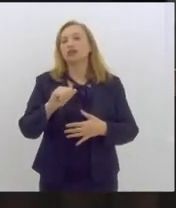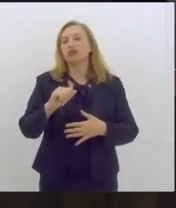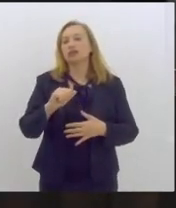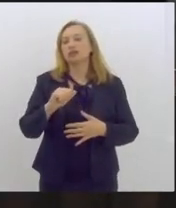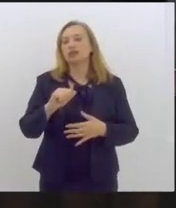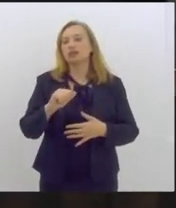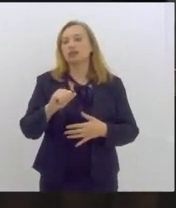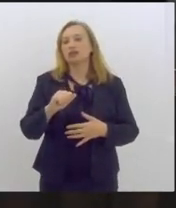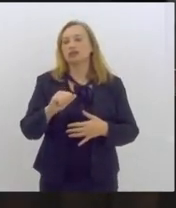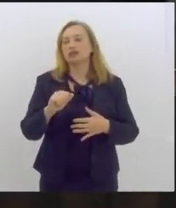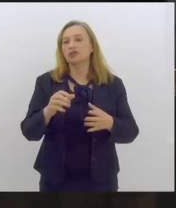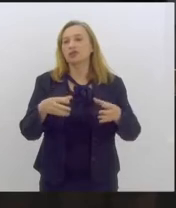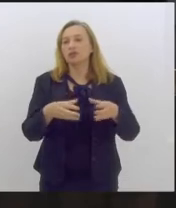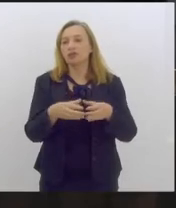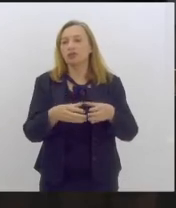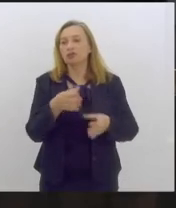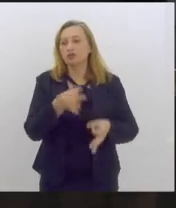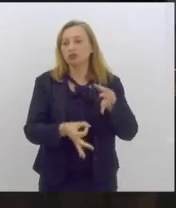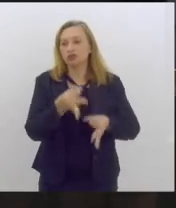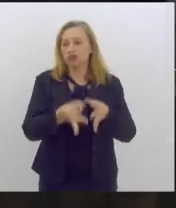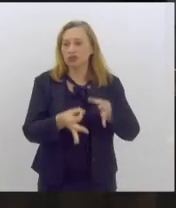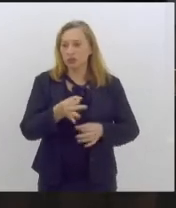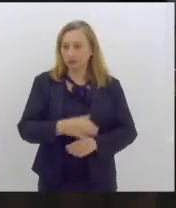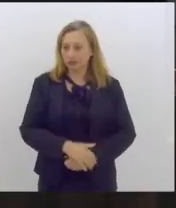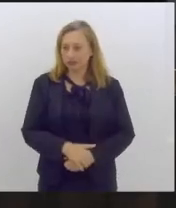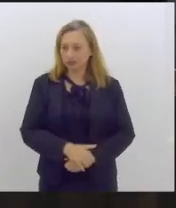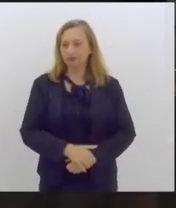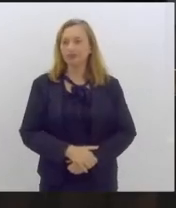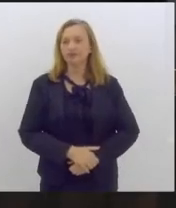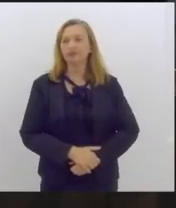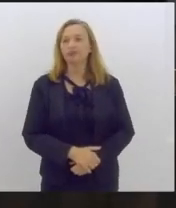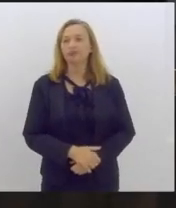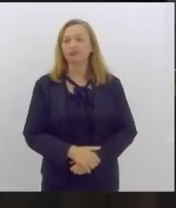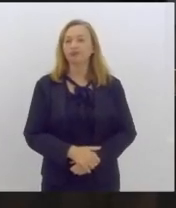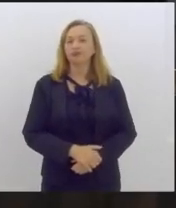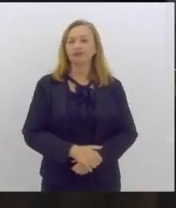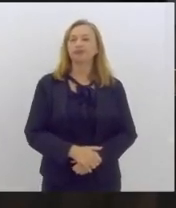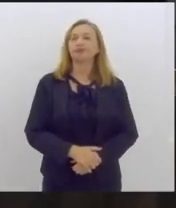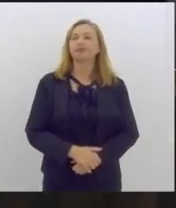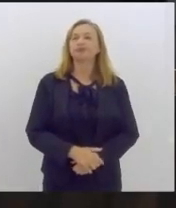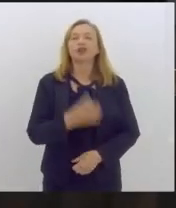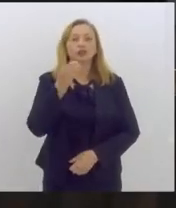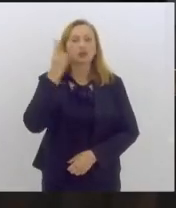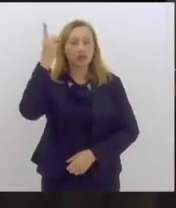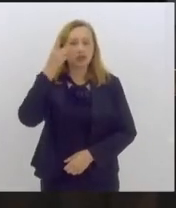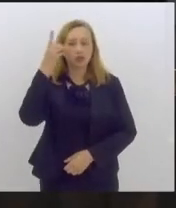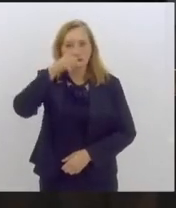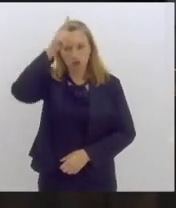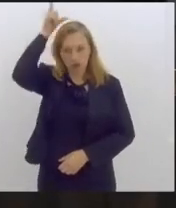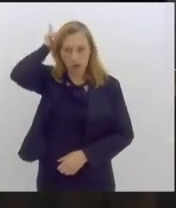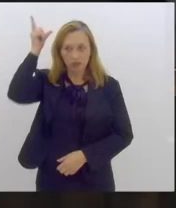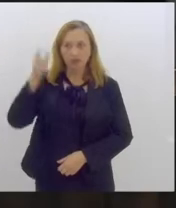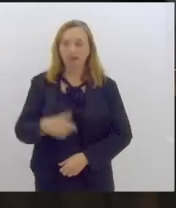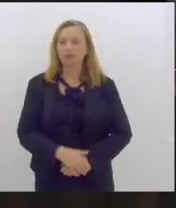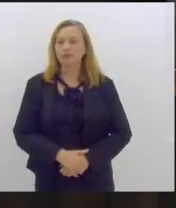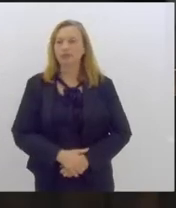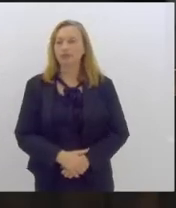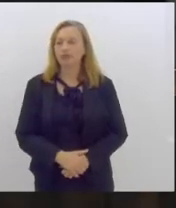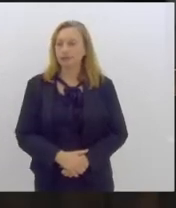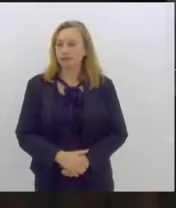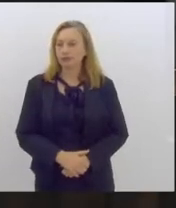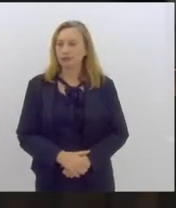parecer da comissão de construção Justiça emitiu parecer pela comissão de concessão notícia Deputado Luiz Paulo